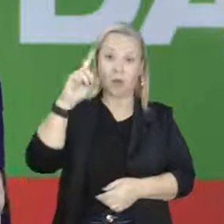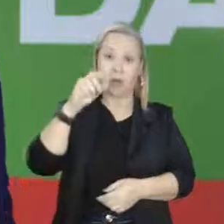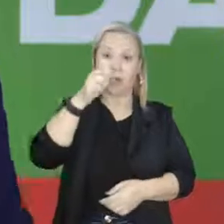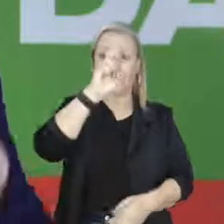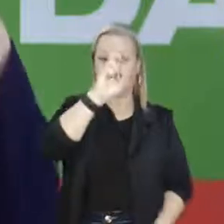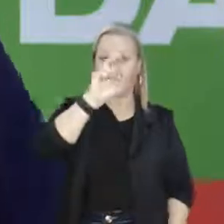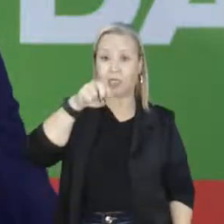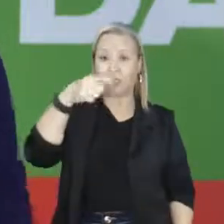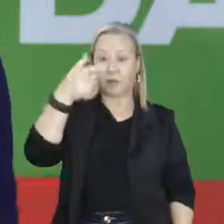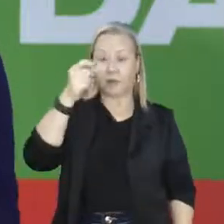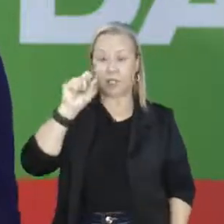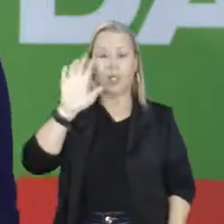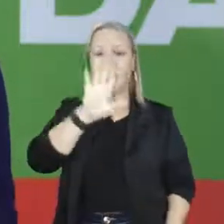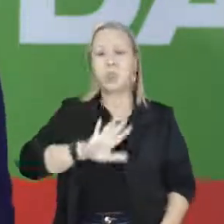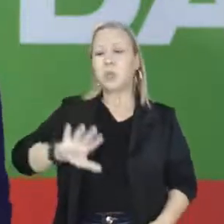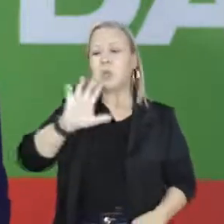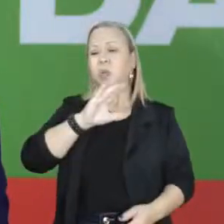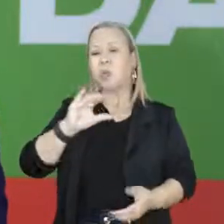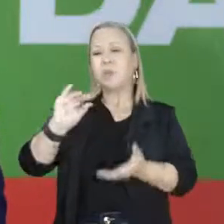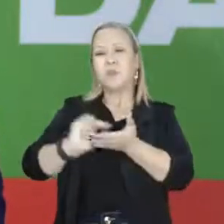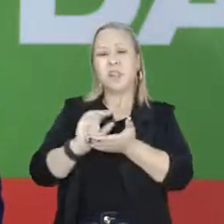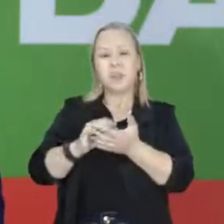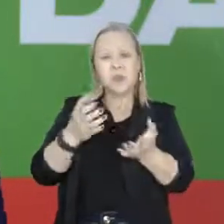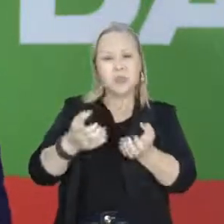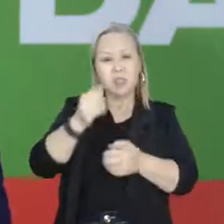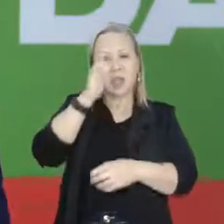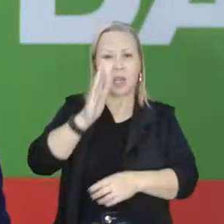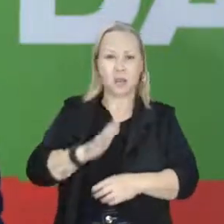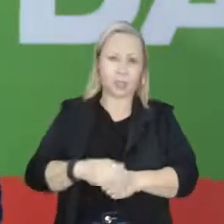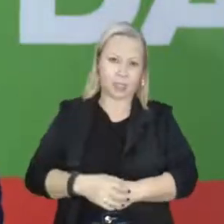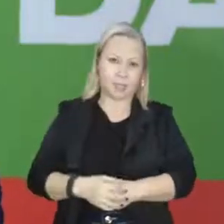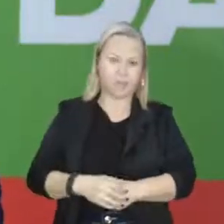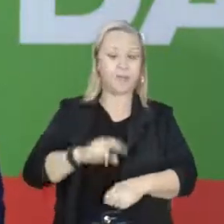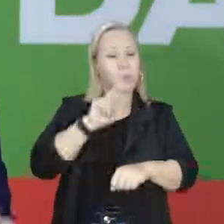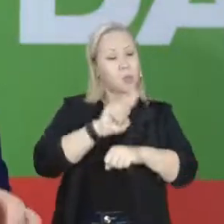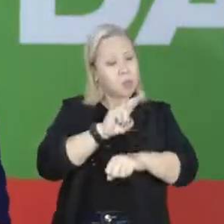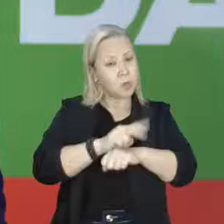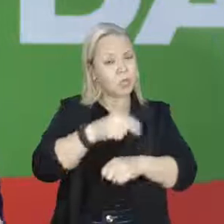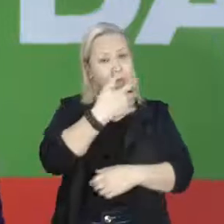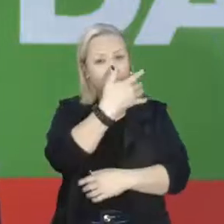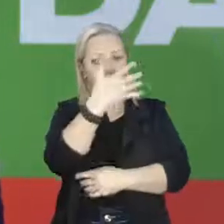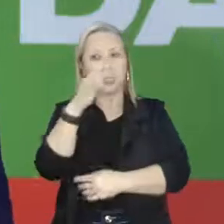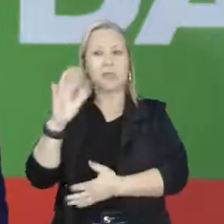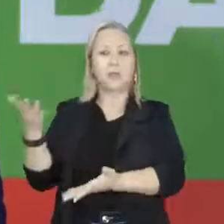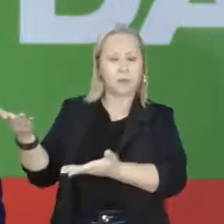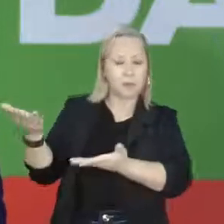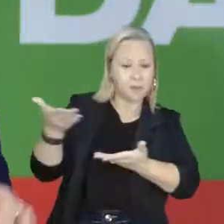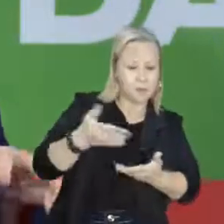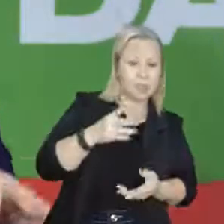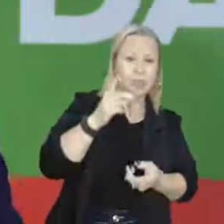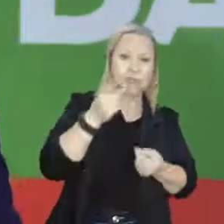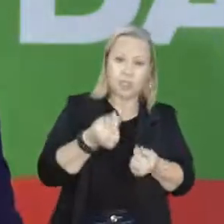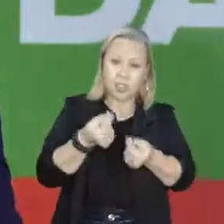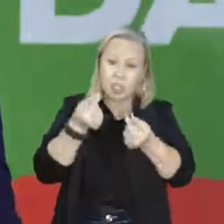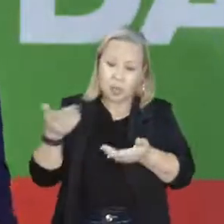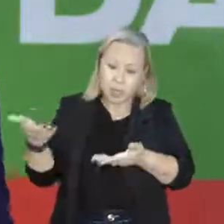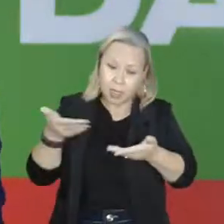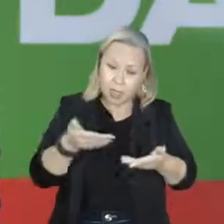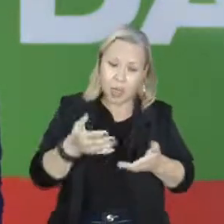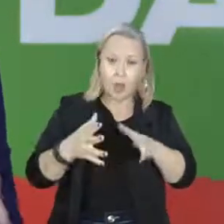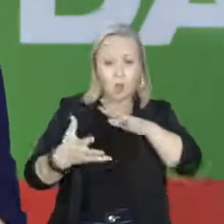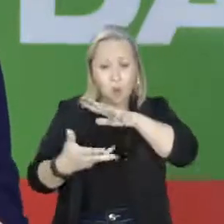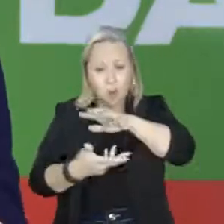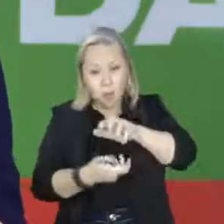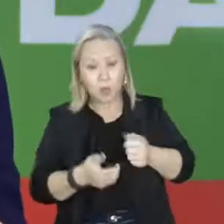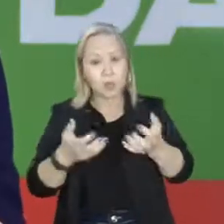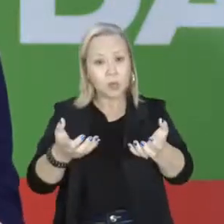investidores querem. Nós preservamos a Amazônia, vem dinheiro para cá. O mundo quer o que nós temos. Se nós temos que preservar,